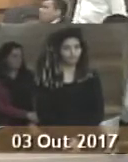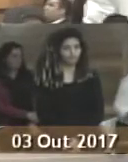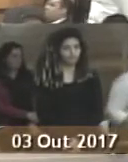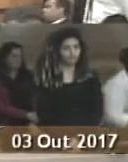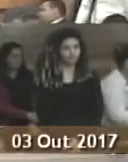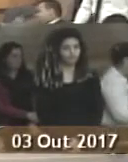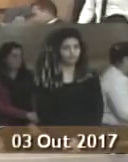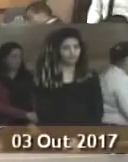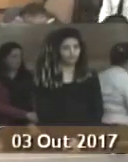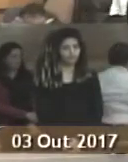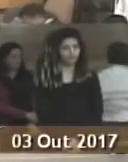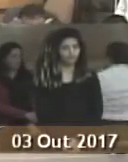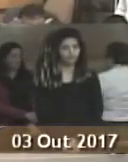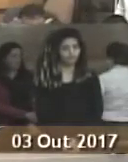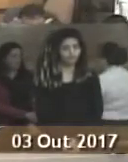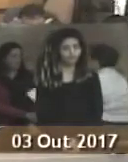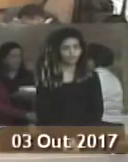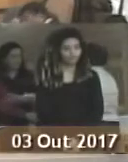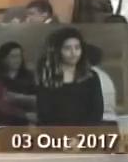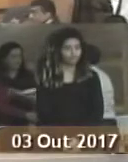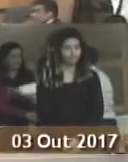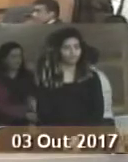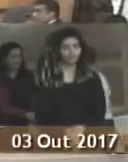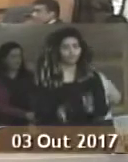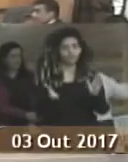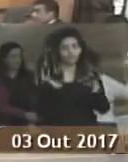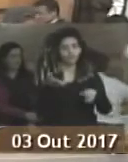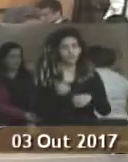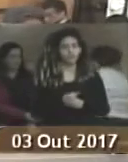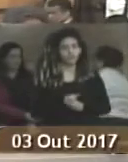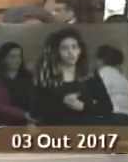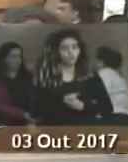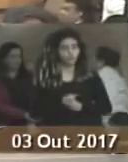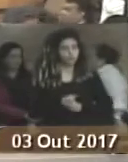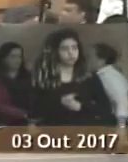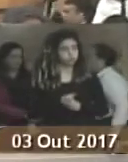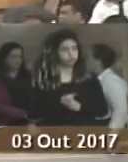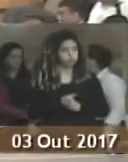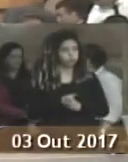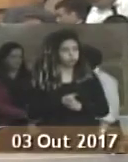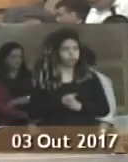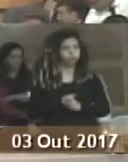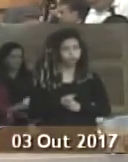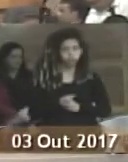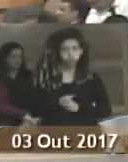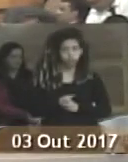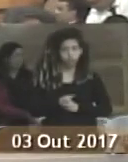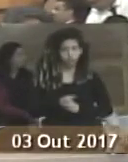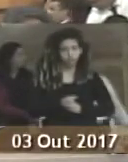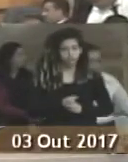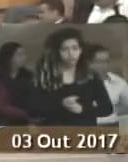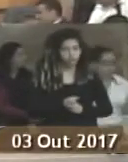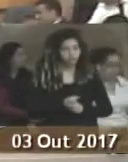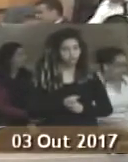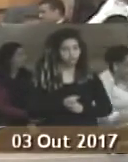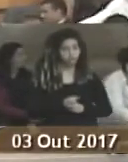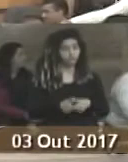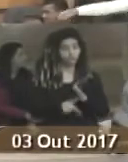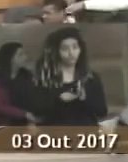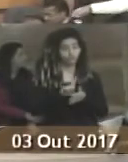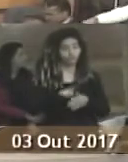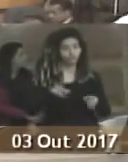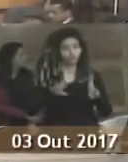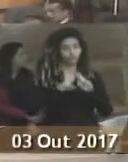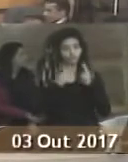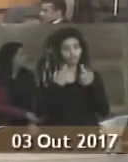Oi. Prorrogação. Colocar em votação a prorrogação da sessão. Votação